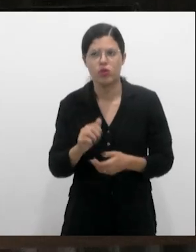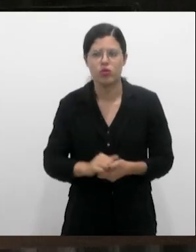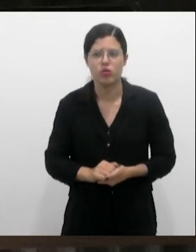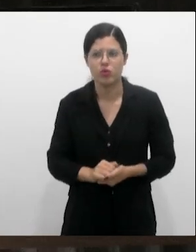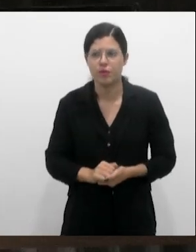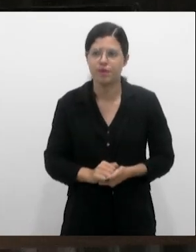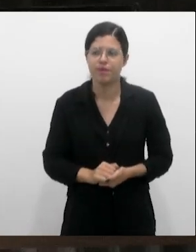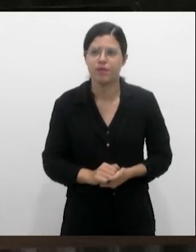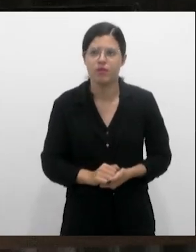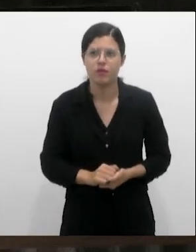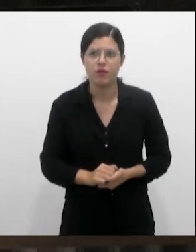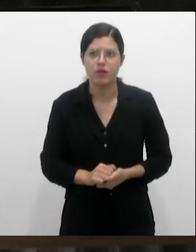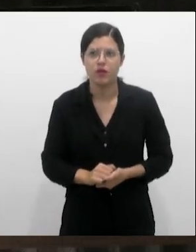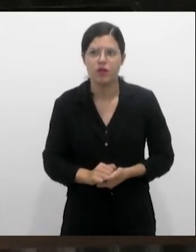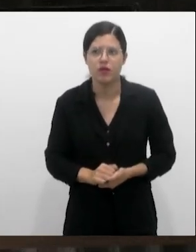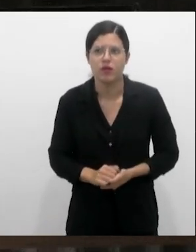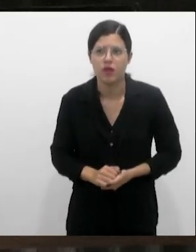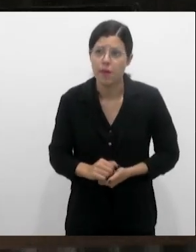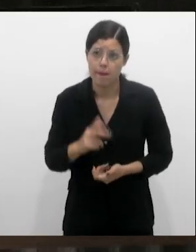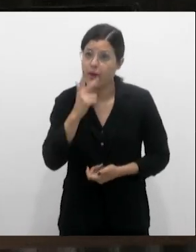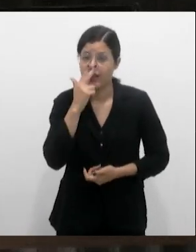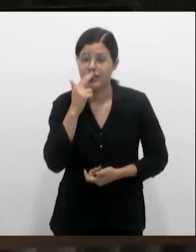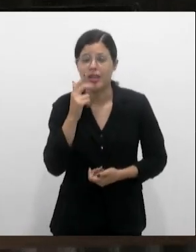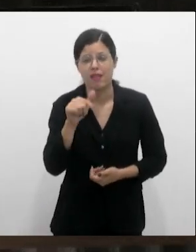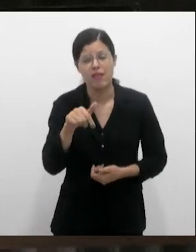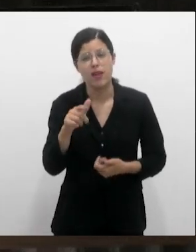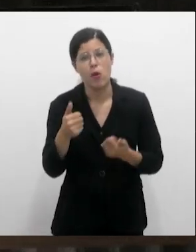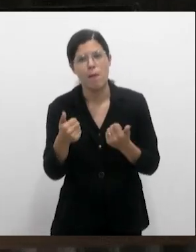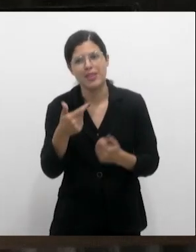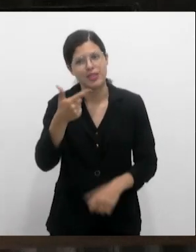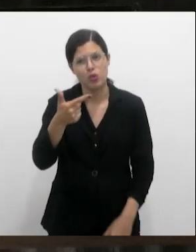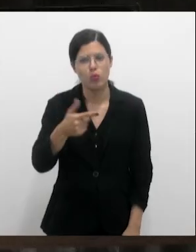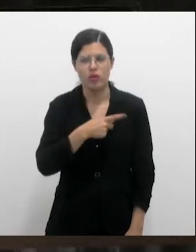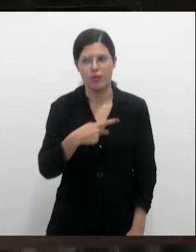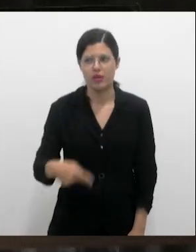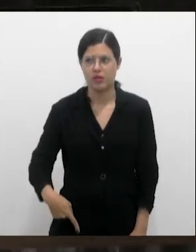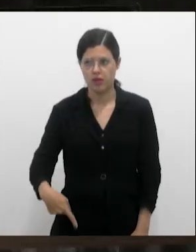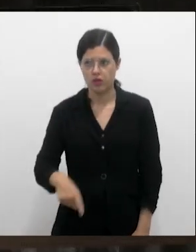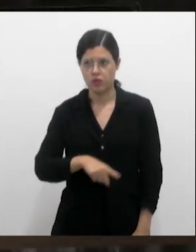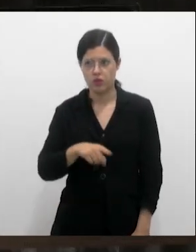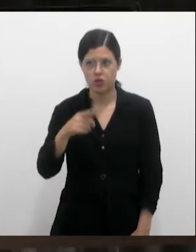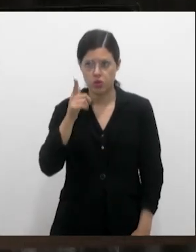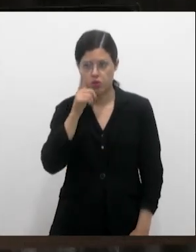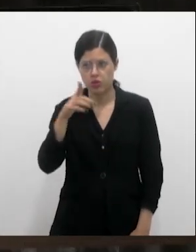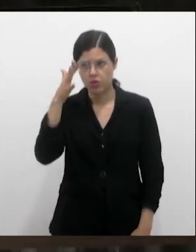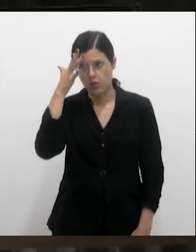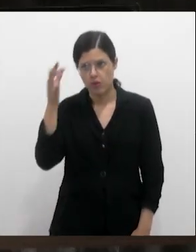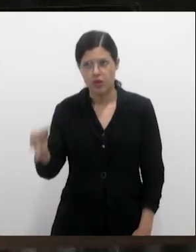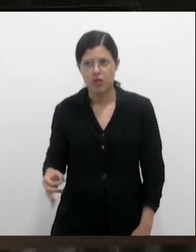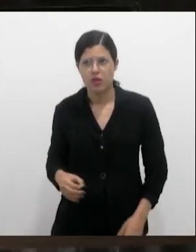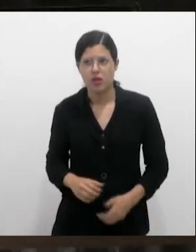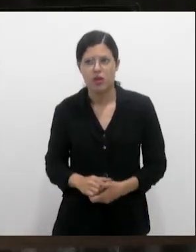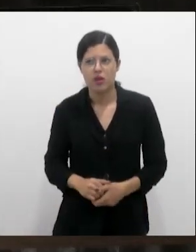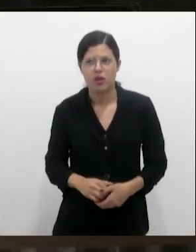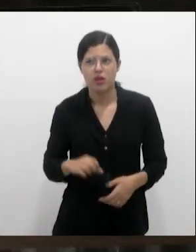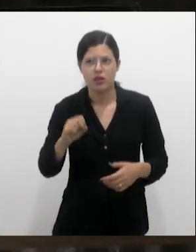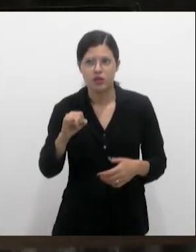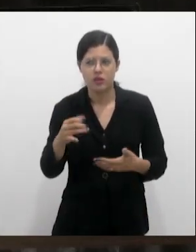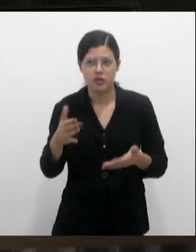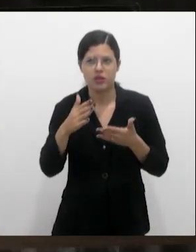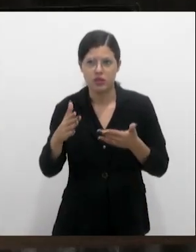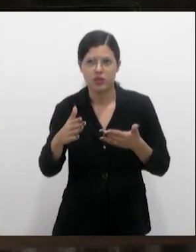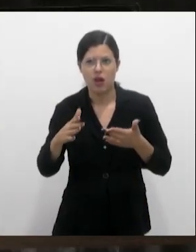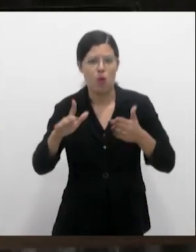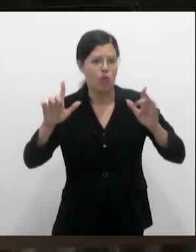presidente. Ela é tipo uma co-presidente. Vocês estão conseguindo entender? Que qualquer coisa, eu já falei, cara, eu coloco um quadro branco aqui e começo a desenhar